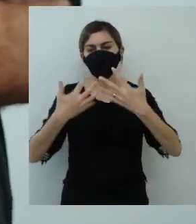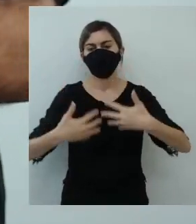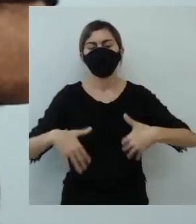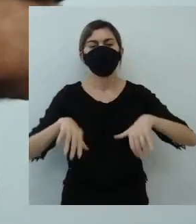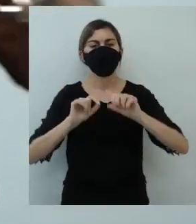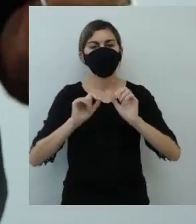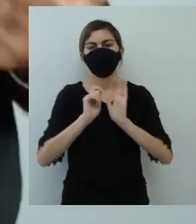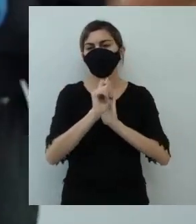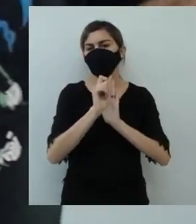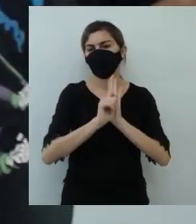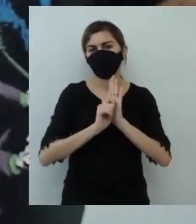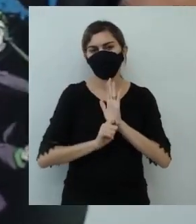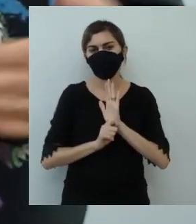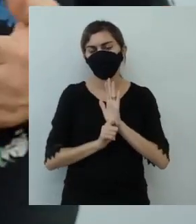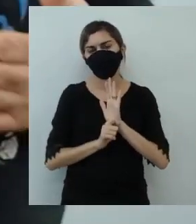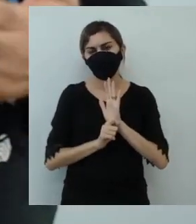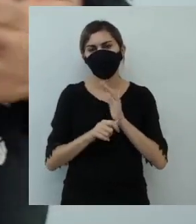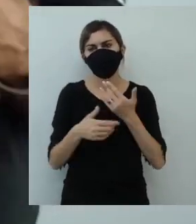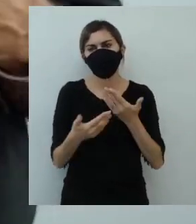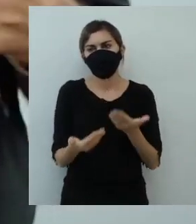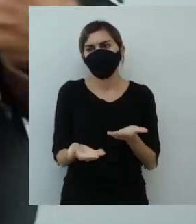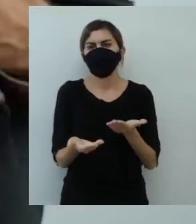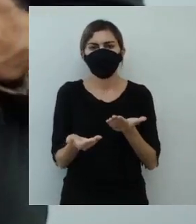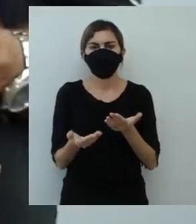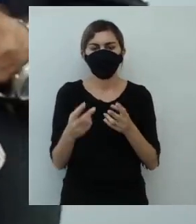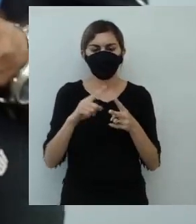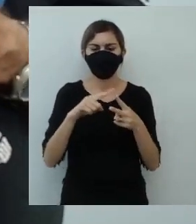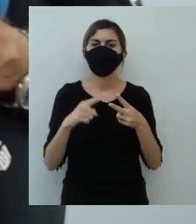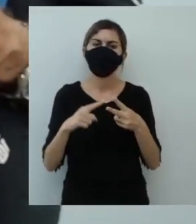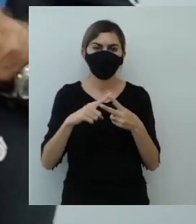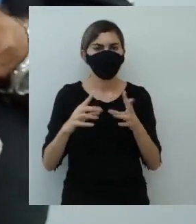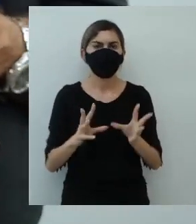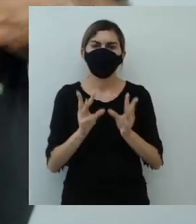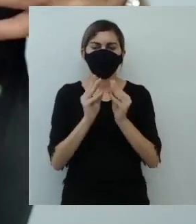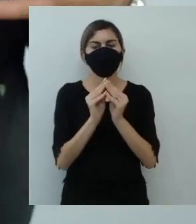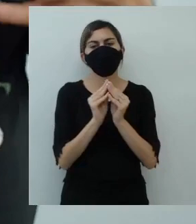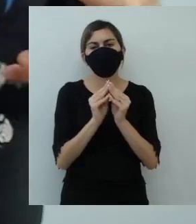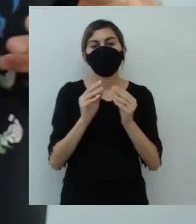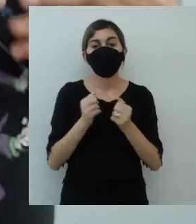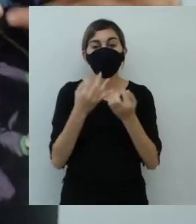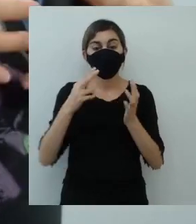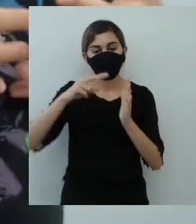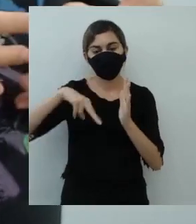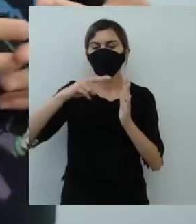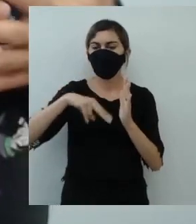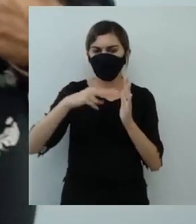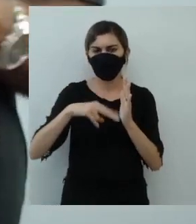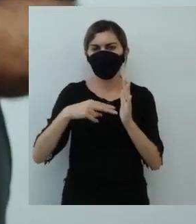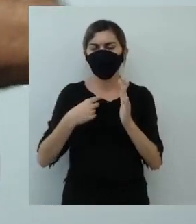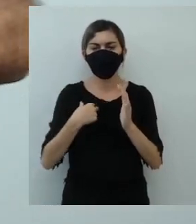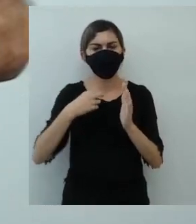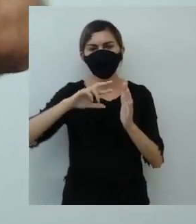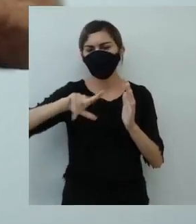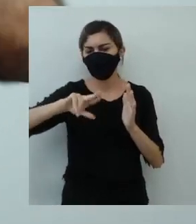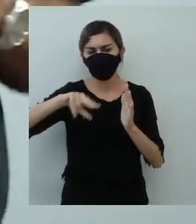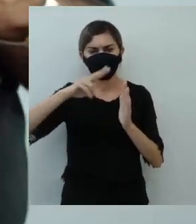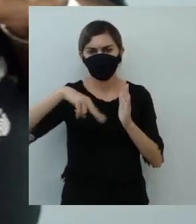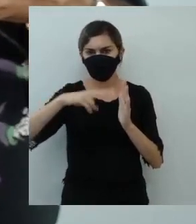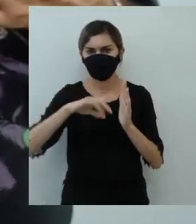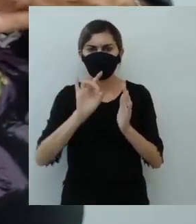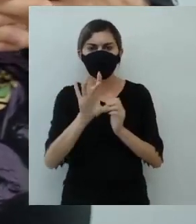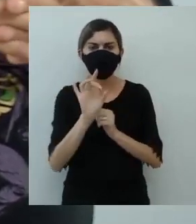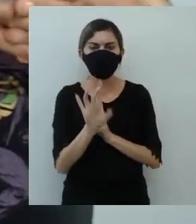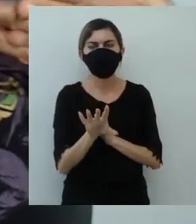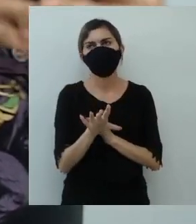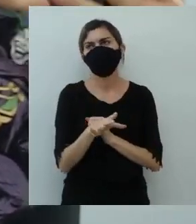quem escreve, e vice-versa. Quer dizer, os dois se completam. Quando eu leio, muitas vezes, eu não leio somente